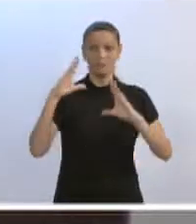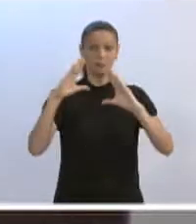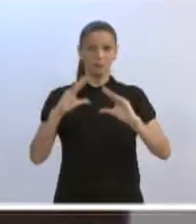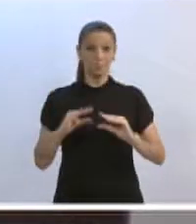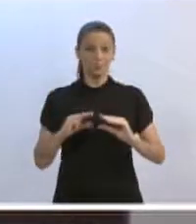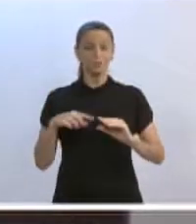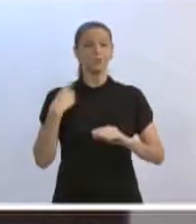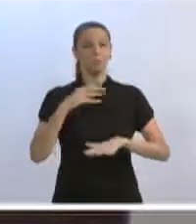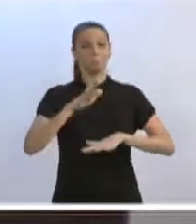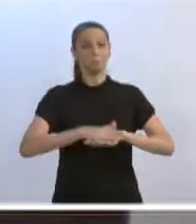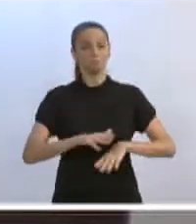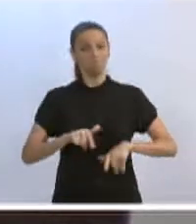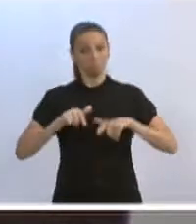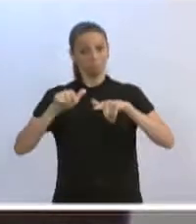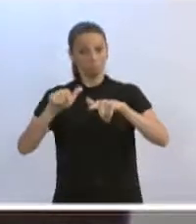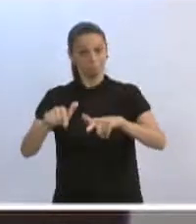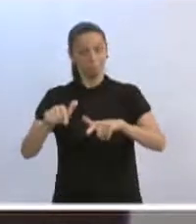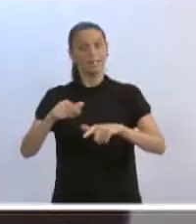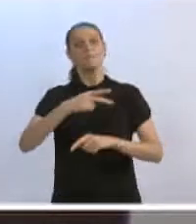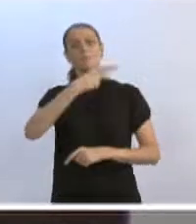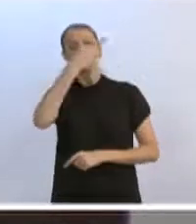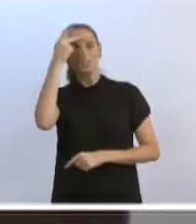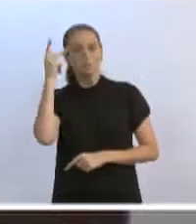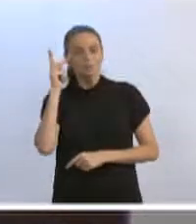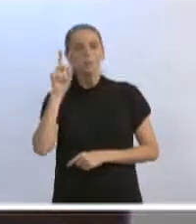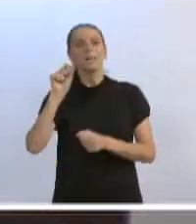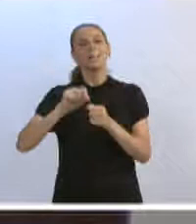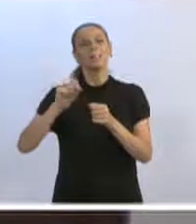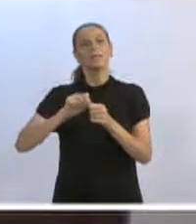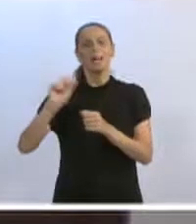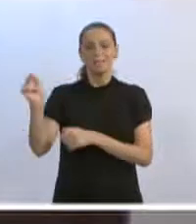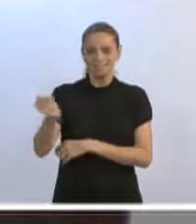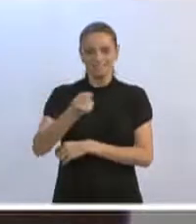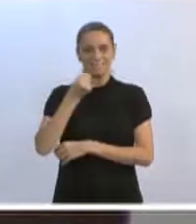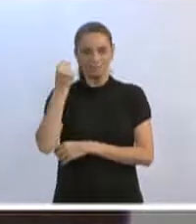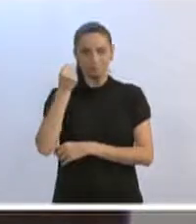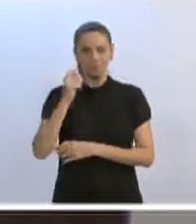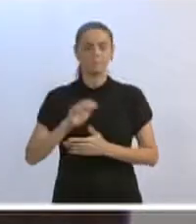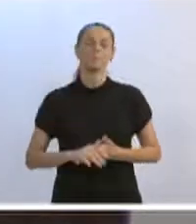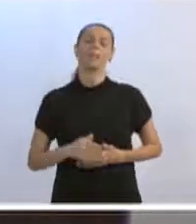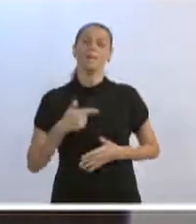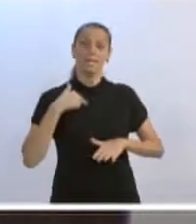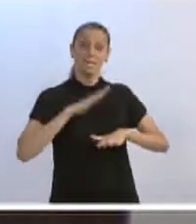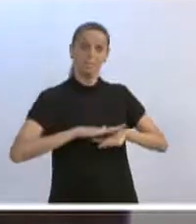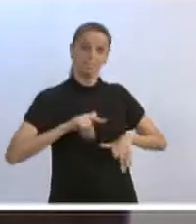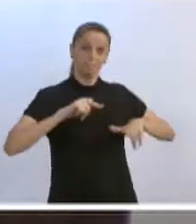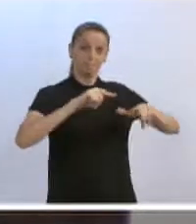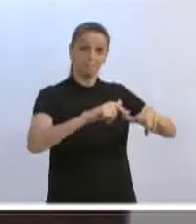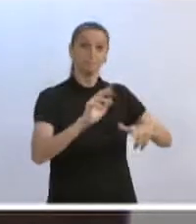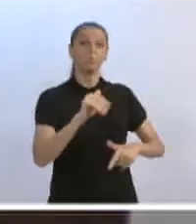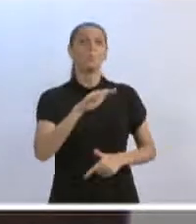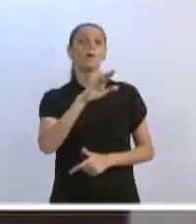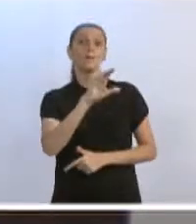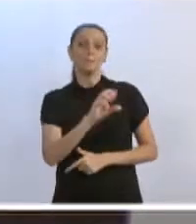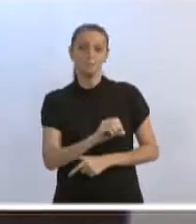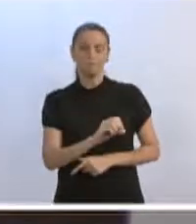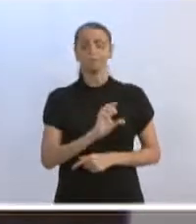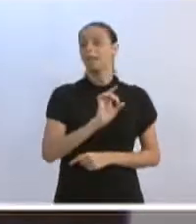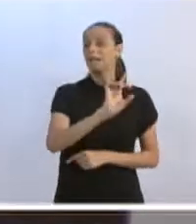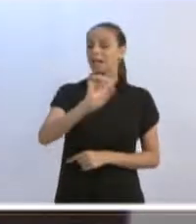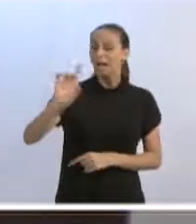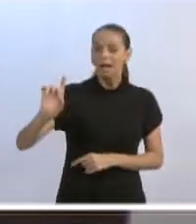mérito cervejeiro eu fiz aqui a entrega para o ênio bauer tiveram vários aqui que fizeram a entrega para diversos